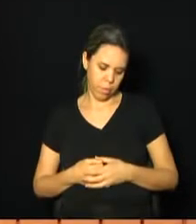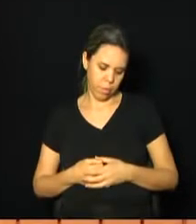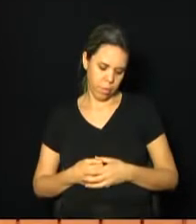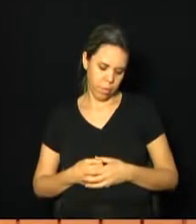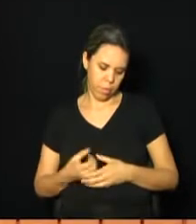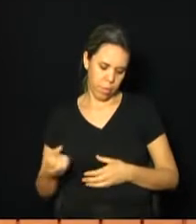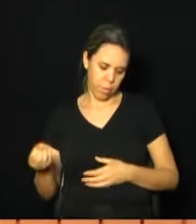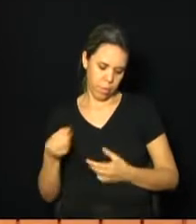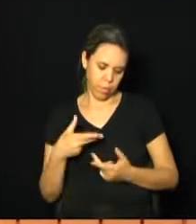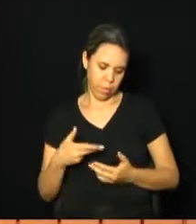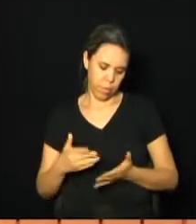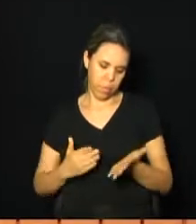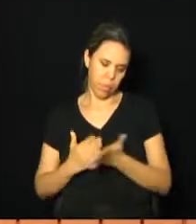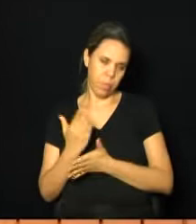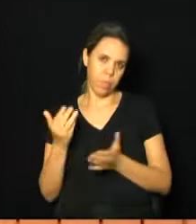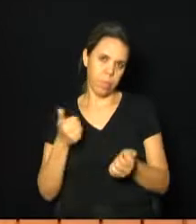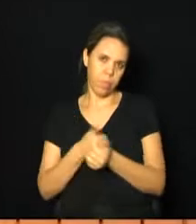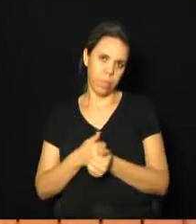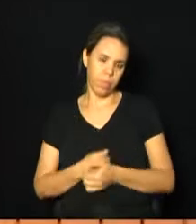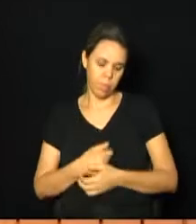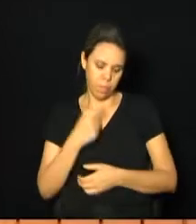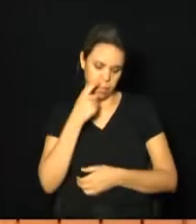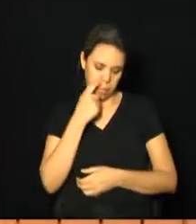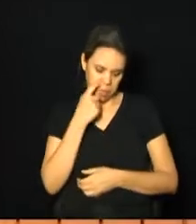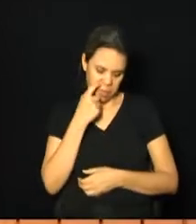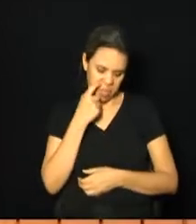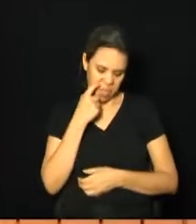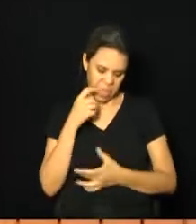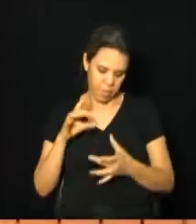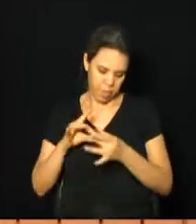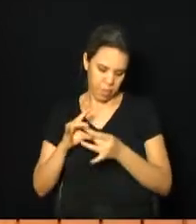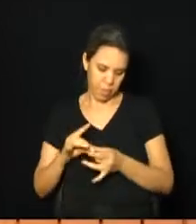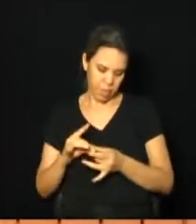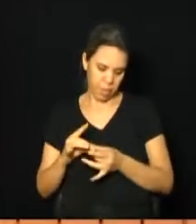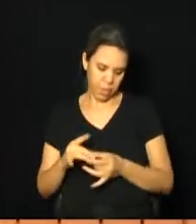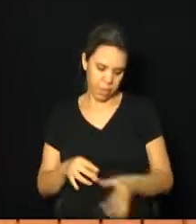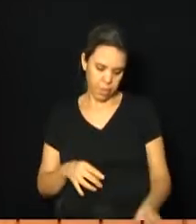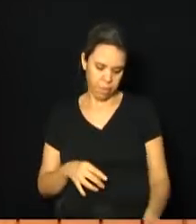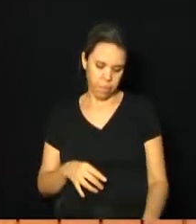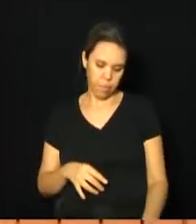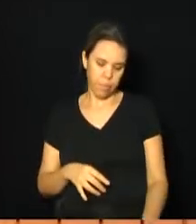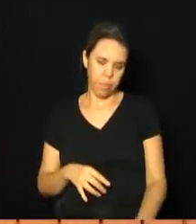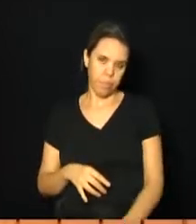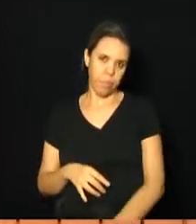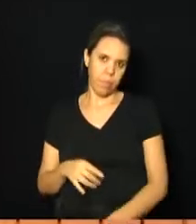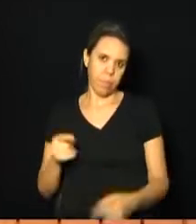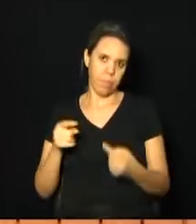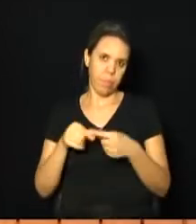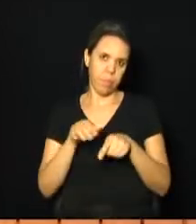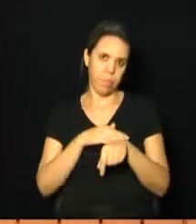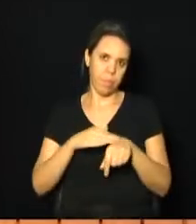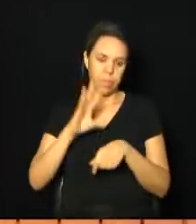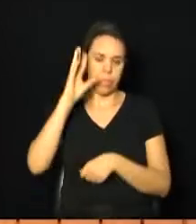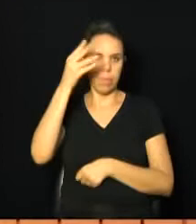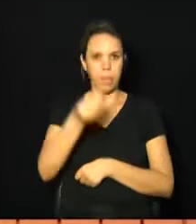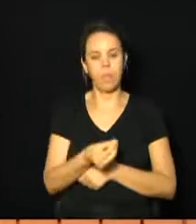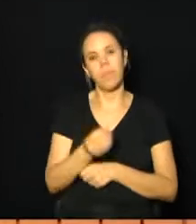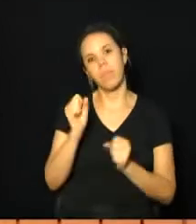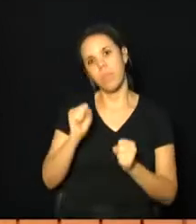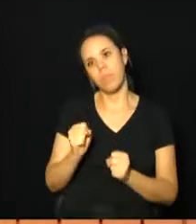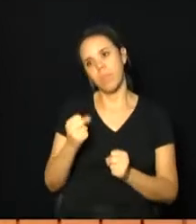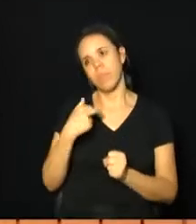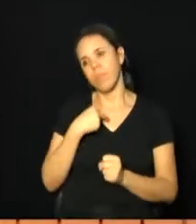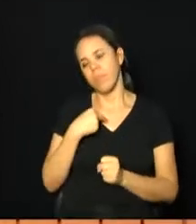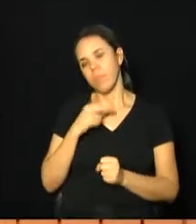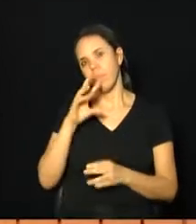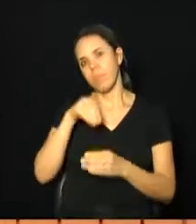novo, né? Foi aprovado recentemente. Então a gente está com uma parceria muito forte com eles, diretamente conversando para entender o que pode, o que não